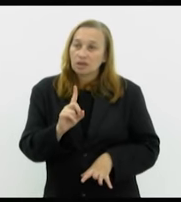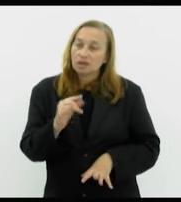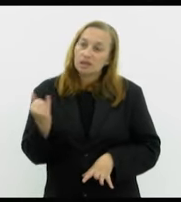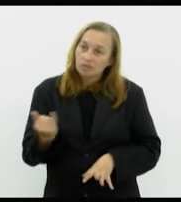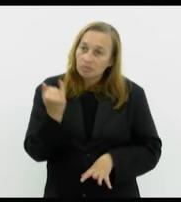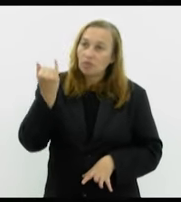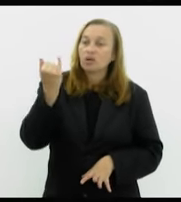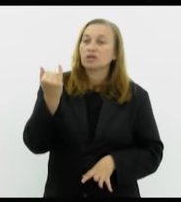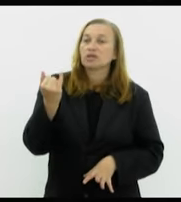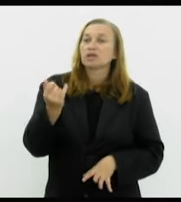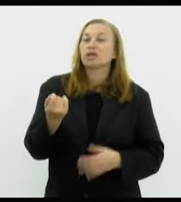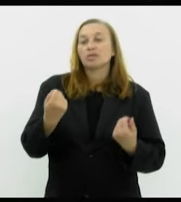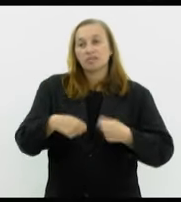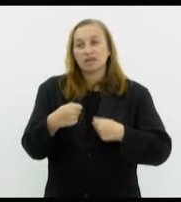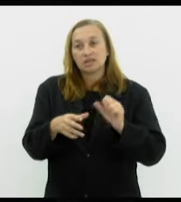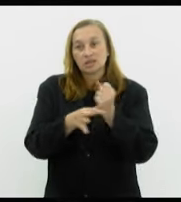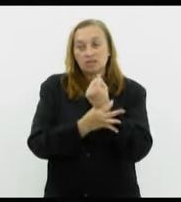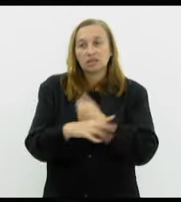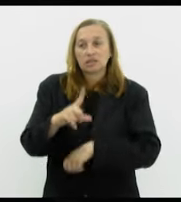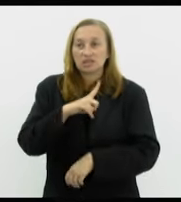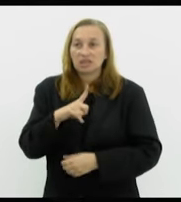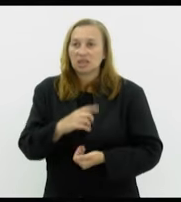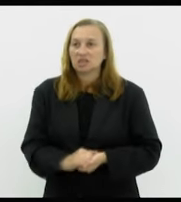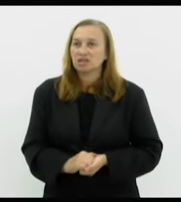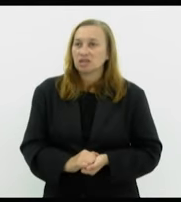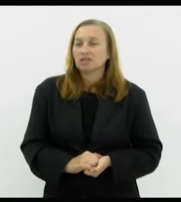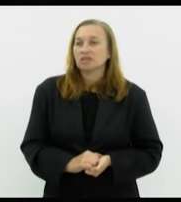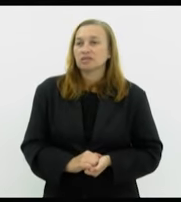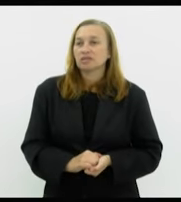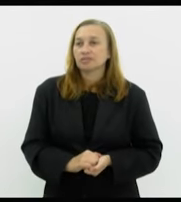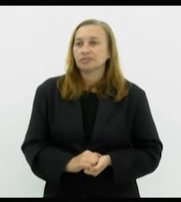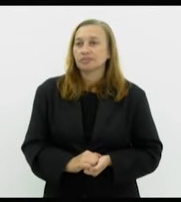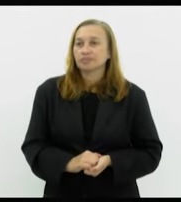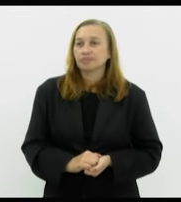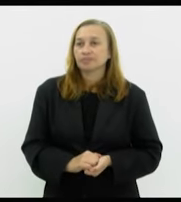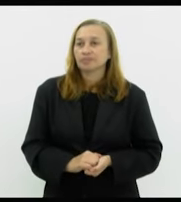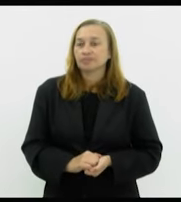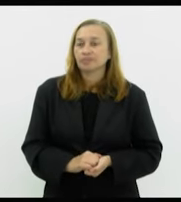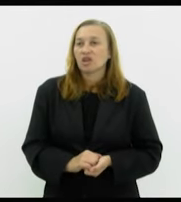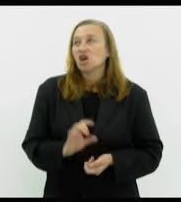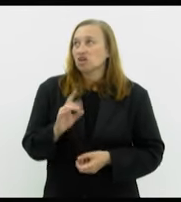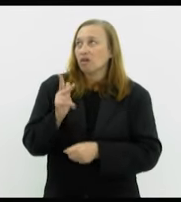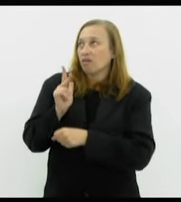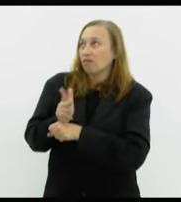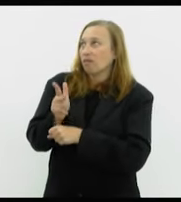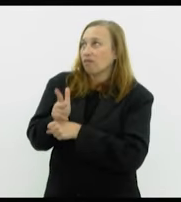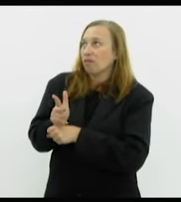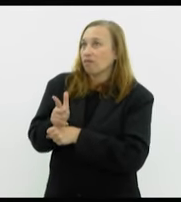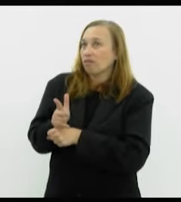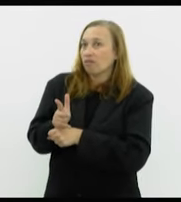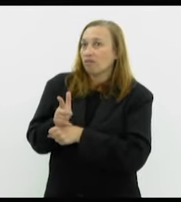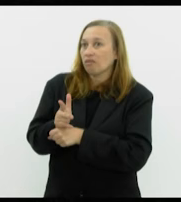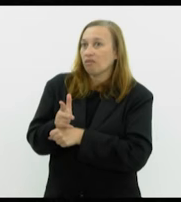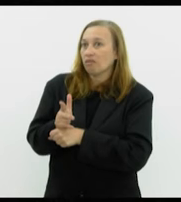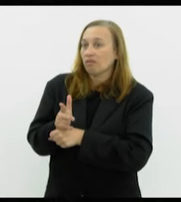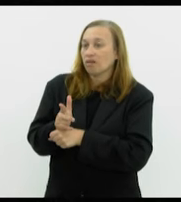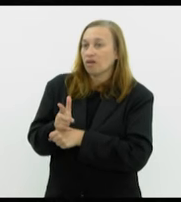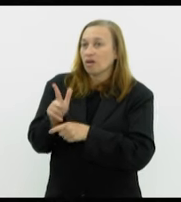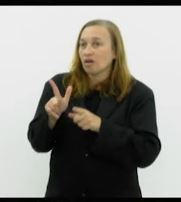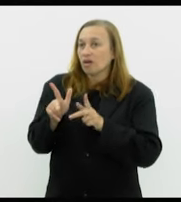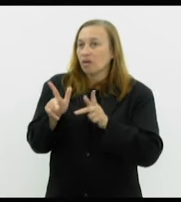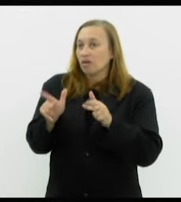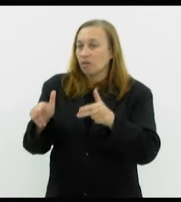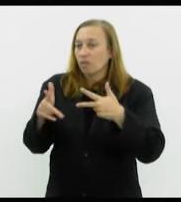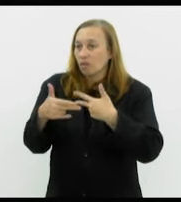a gente precisa garantir. Não adianta ficar filmando, fazendo corte